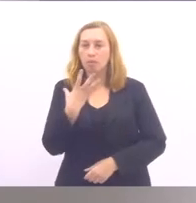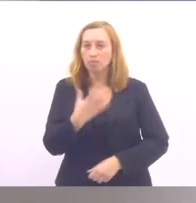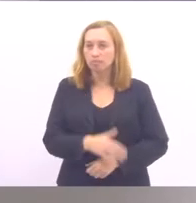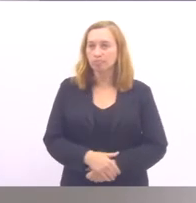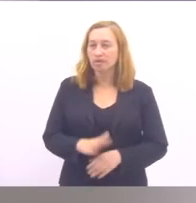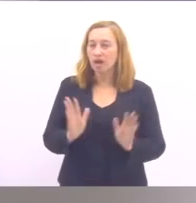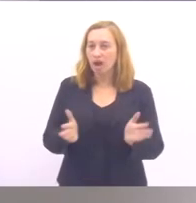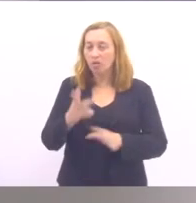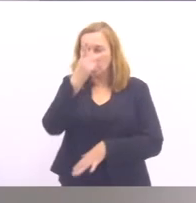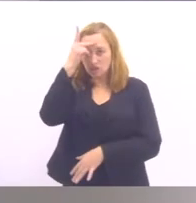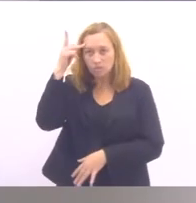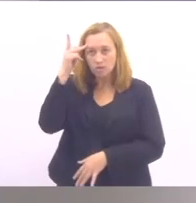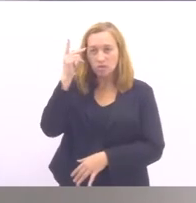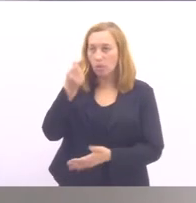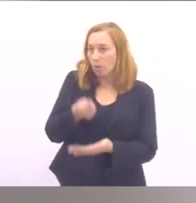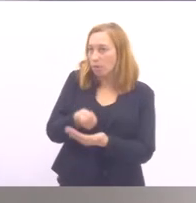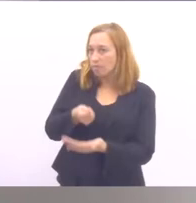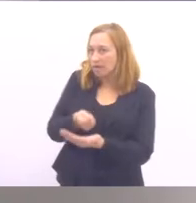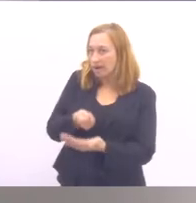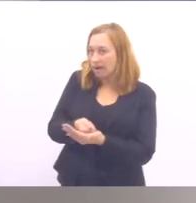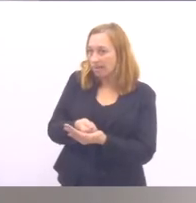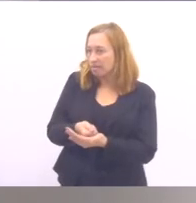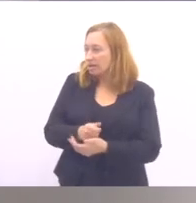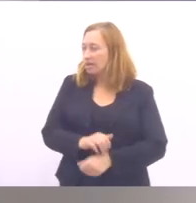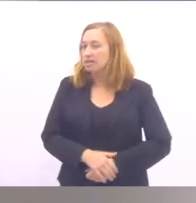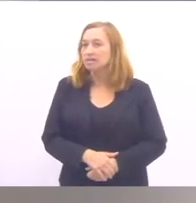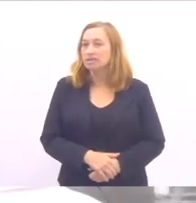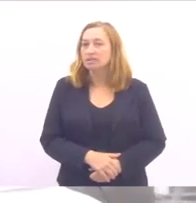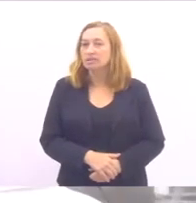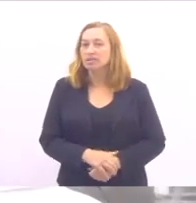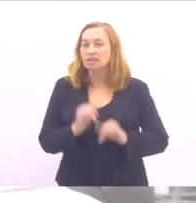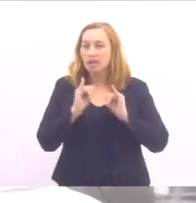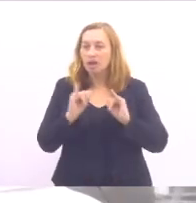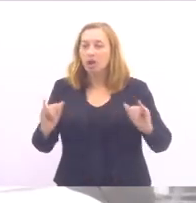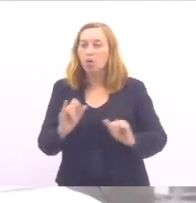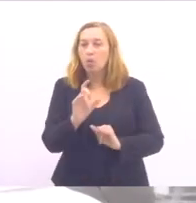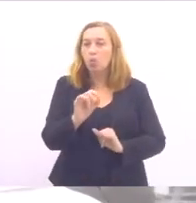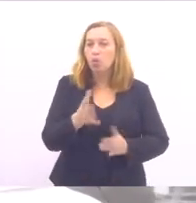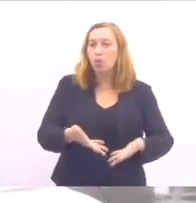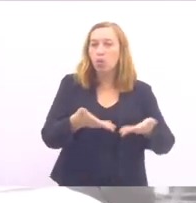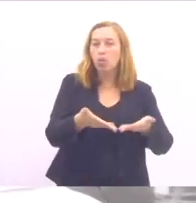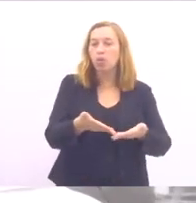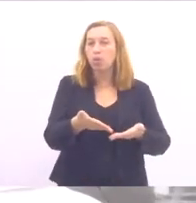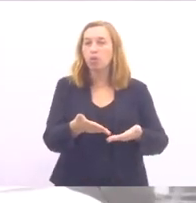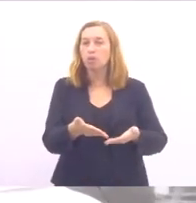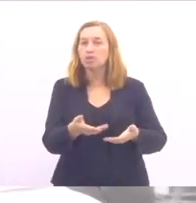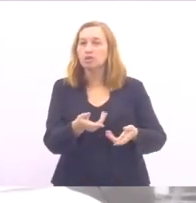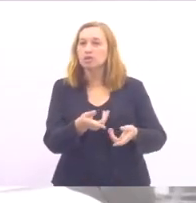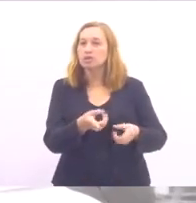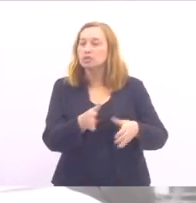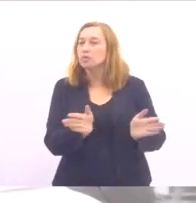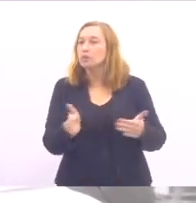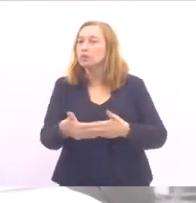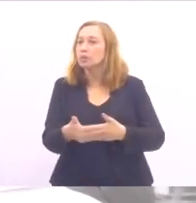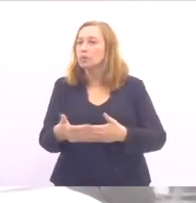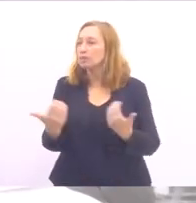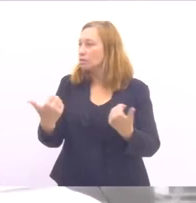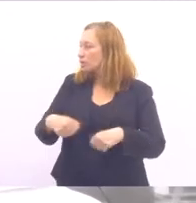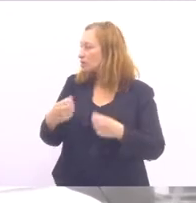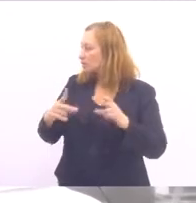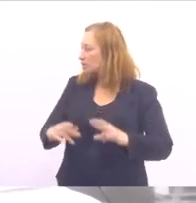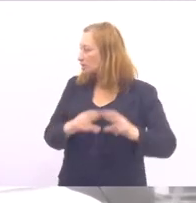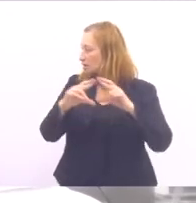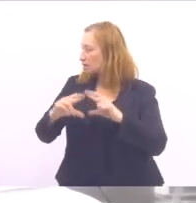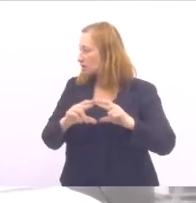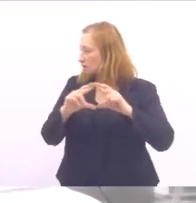agora as pessoas são obrigadas a declarar o que, que elas põem no mercado de matéria de embalagem. E tem que reciclar